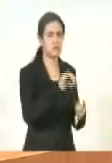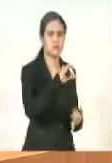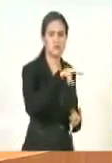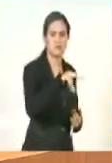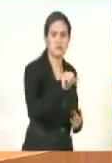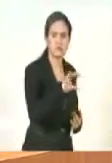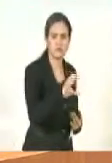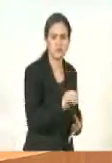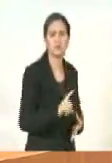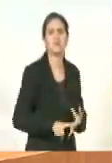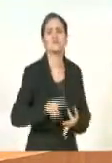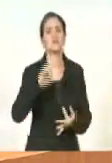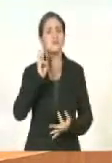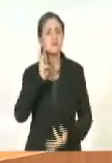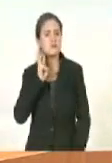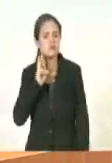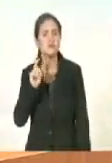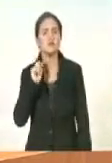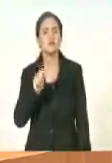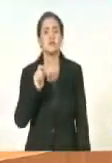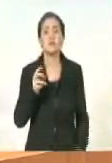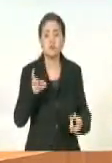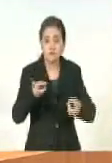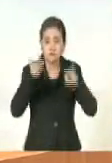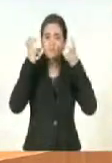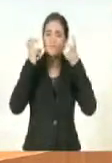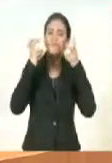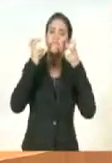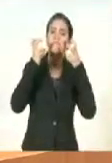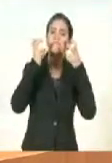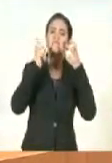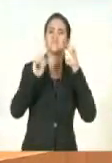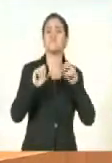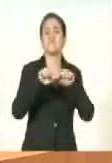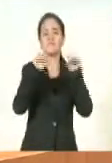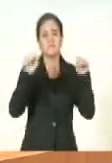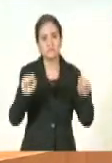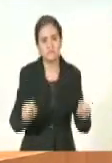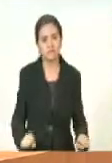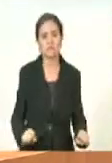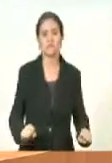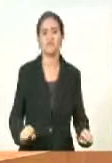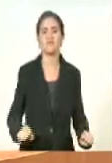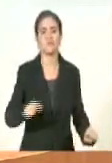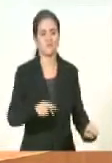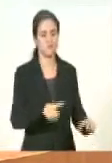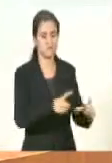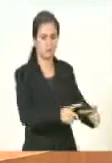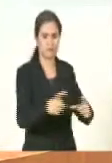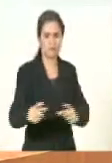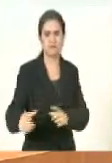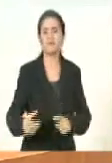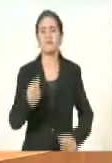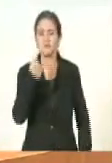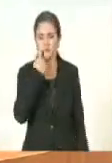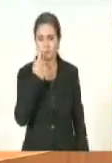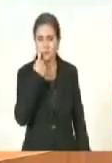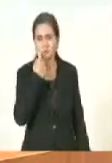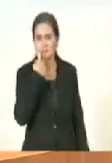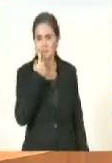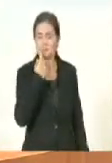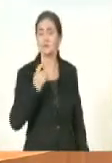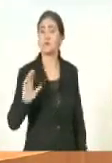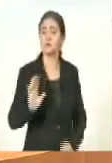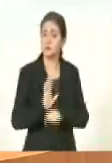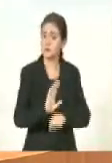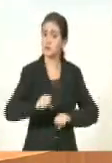Wellington, que vislumbraram, que perceberam a dimensão realmente daquele sistema produtivo de Itães e que certamente estão nos ajudando aqui a fortalecer, não